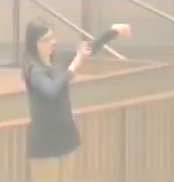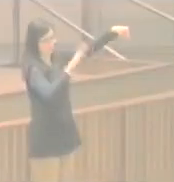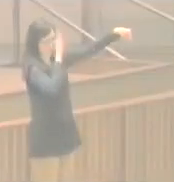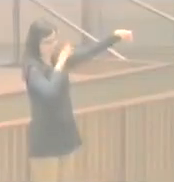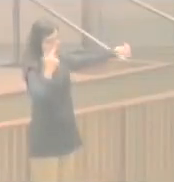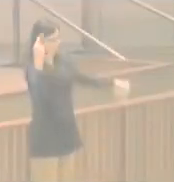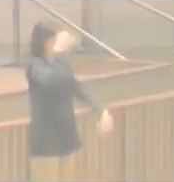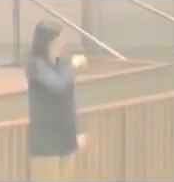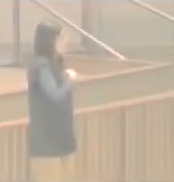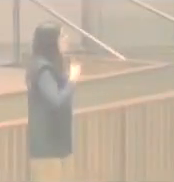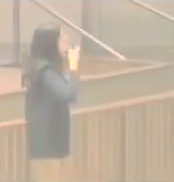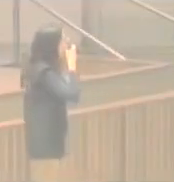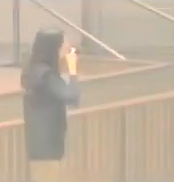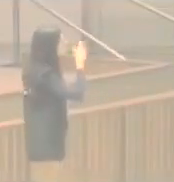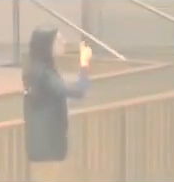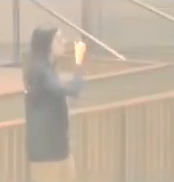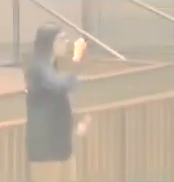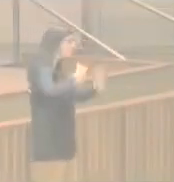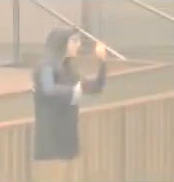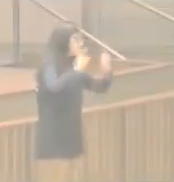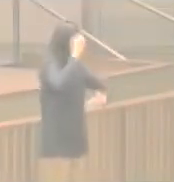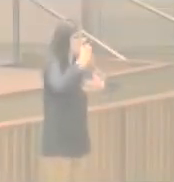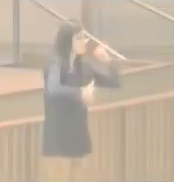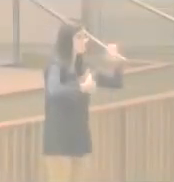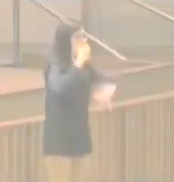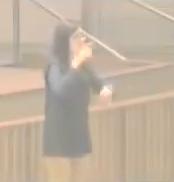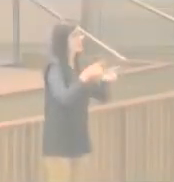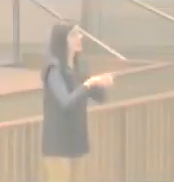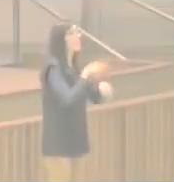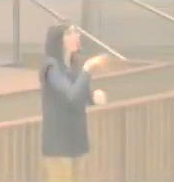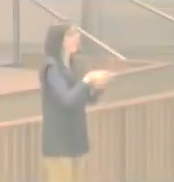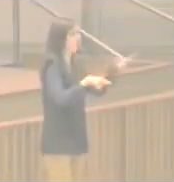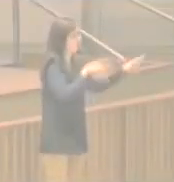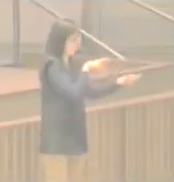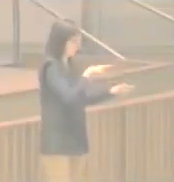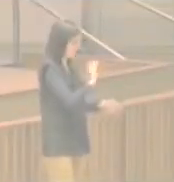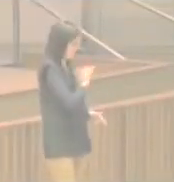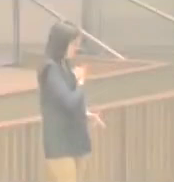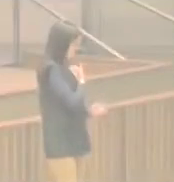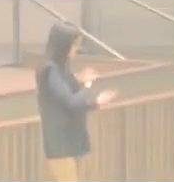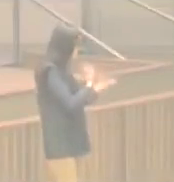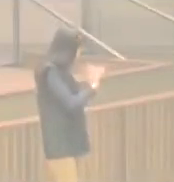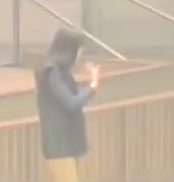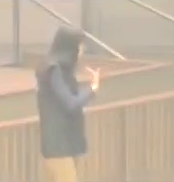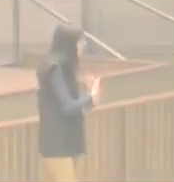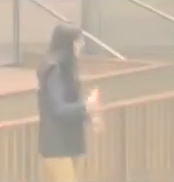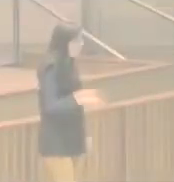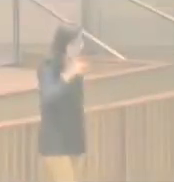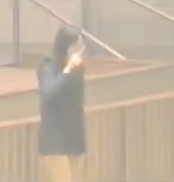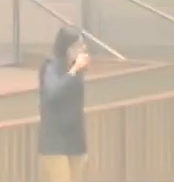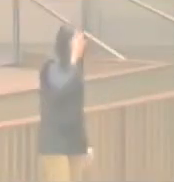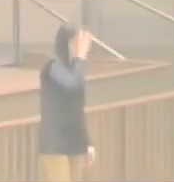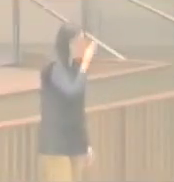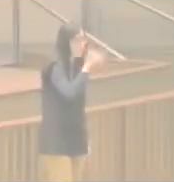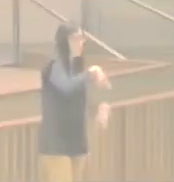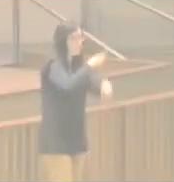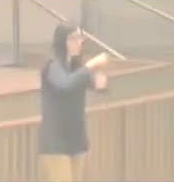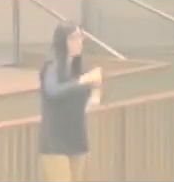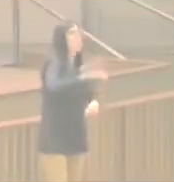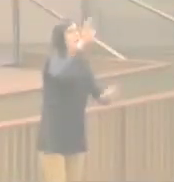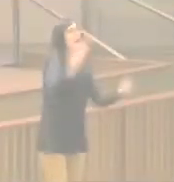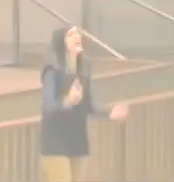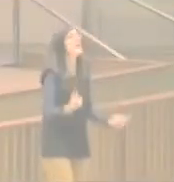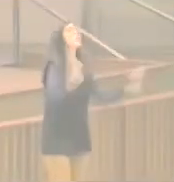Brasil, e aí ele comentava com o seu colega, professor universitário, e dizia assim: o Brasil é o país mais rico